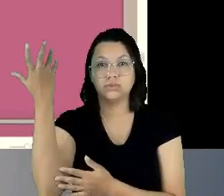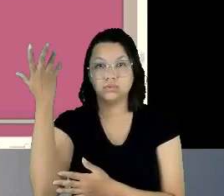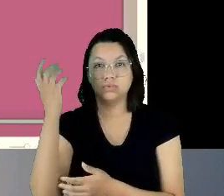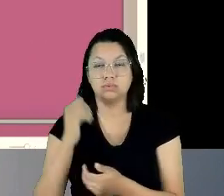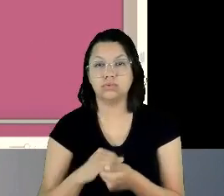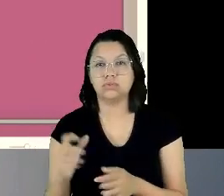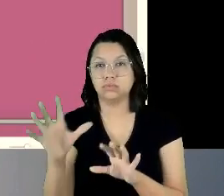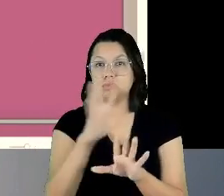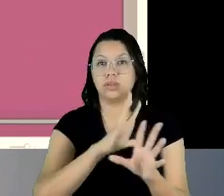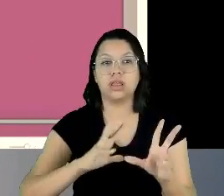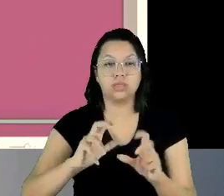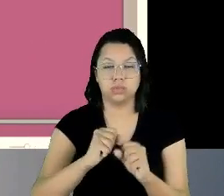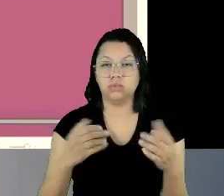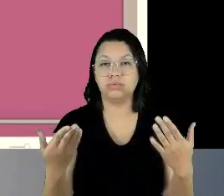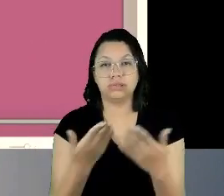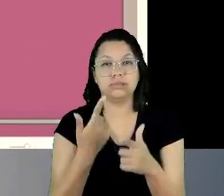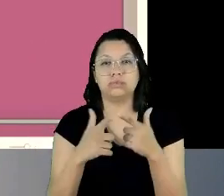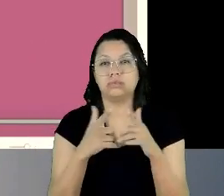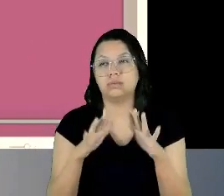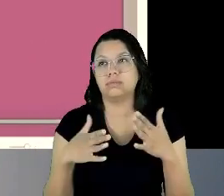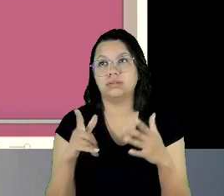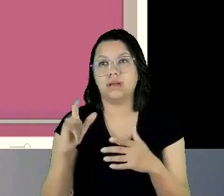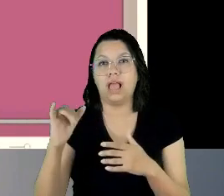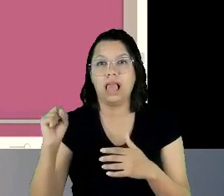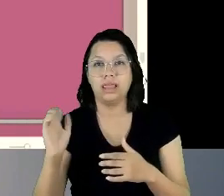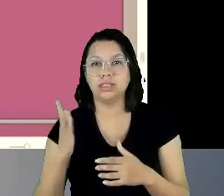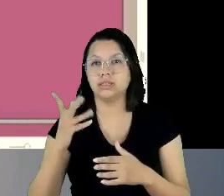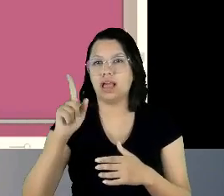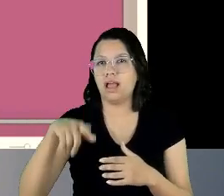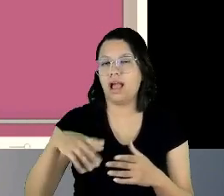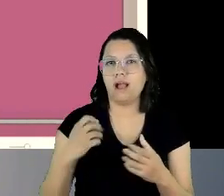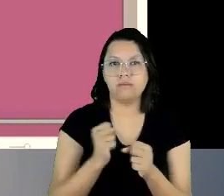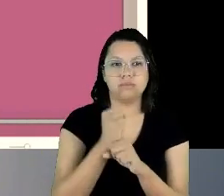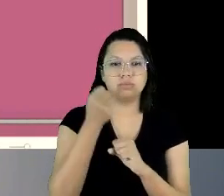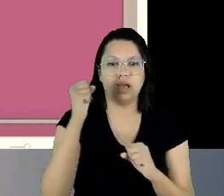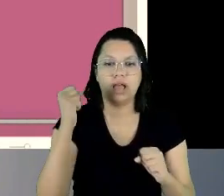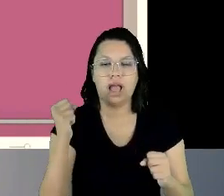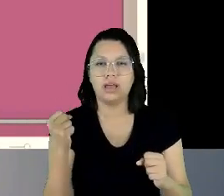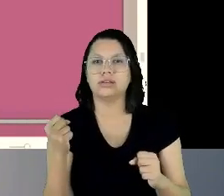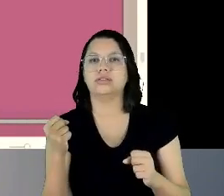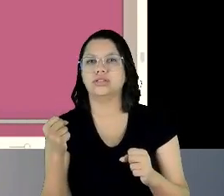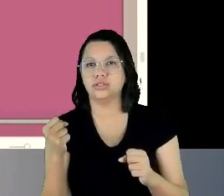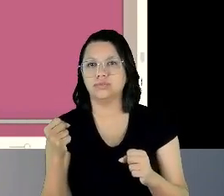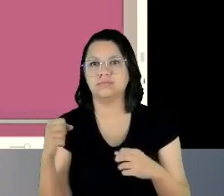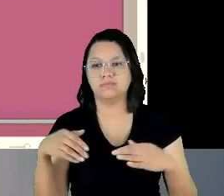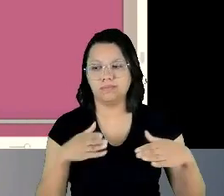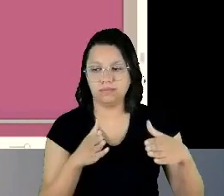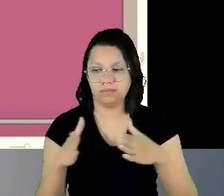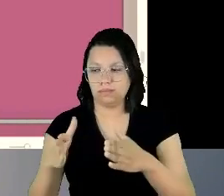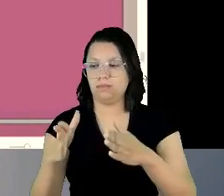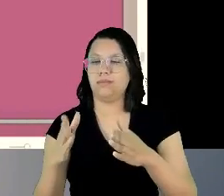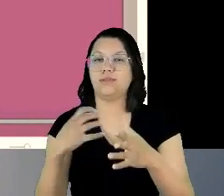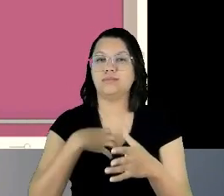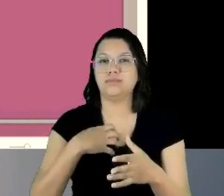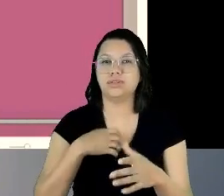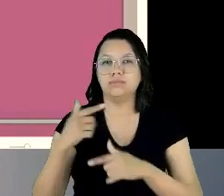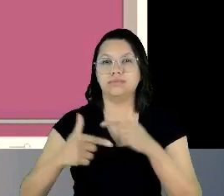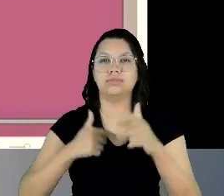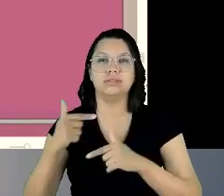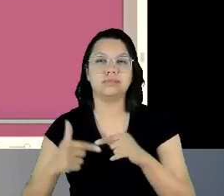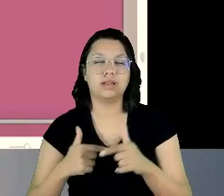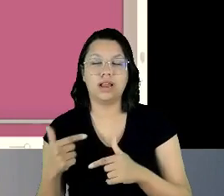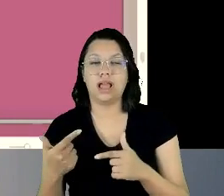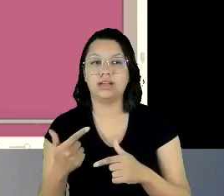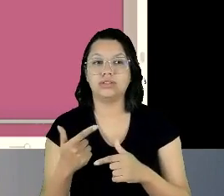soluções para todos esses dilemas. Então, a Liz já é uma grande saída para nós, uma grande forma de trabalhar,